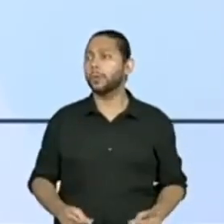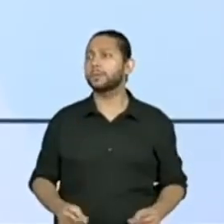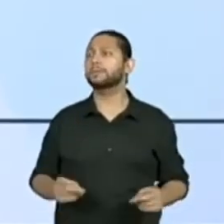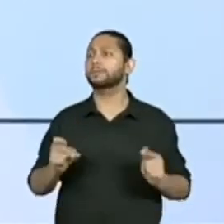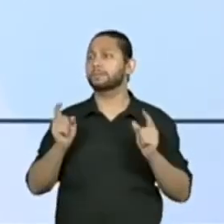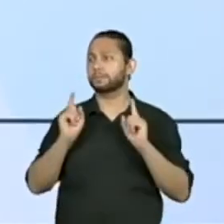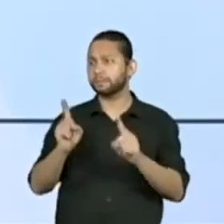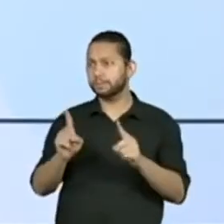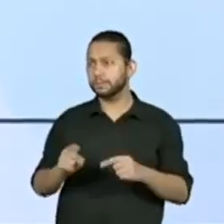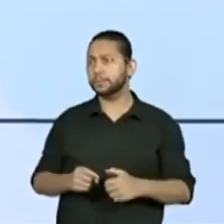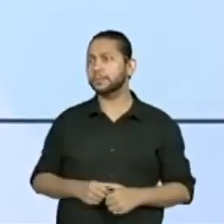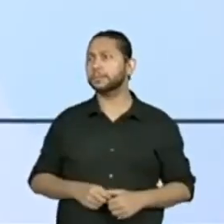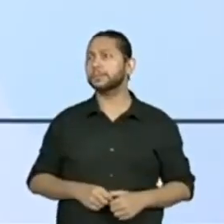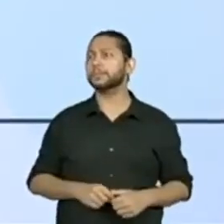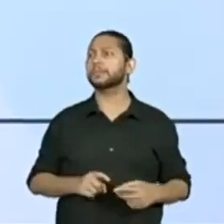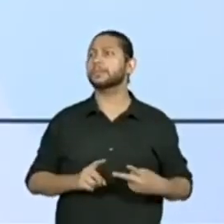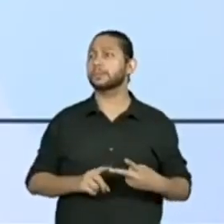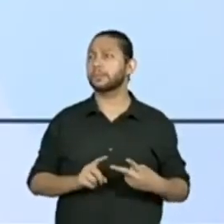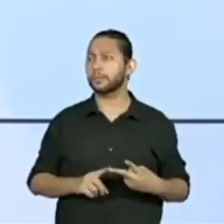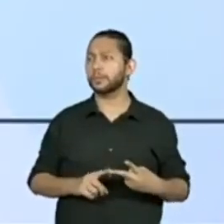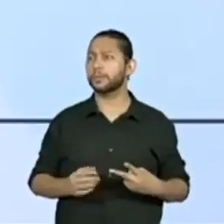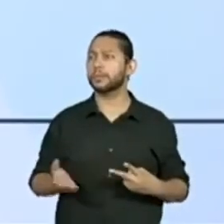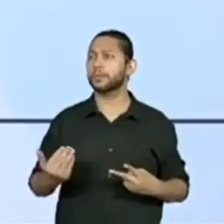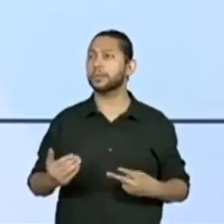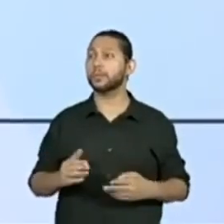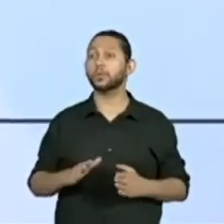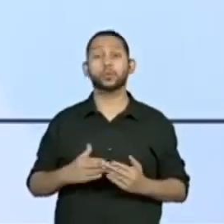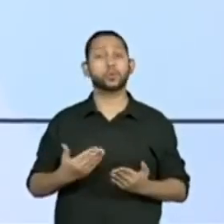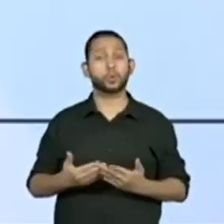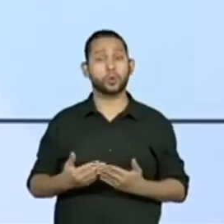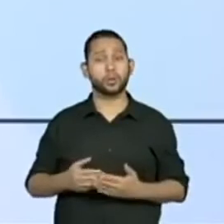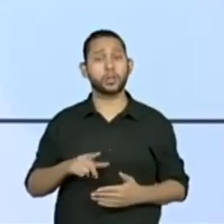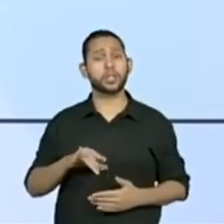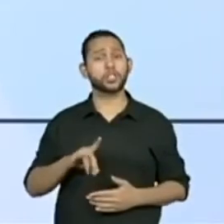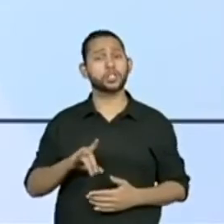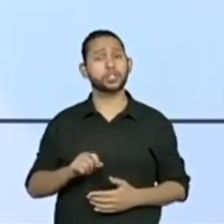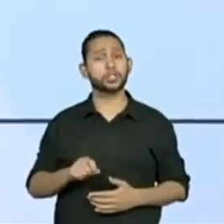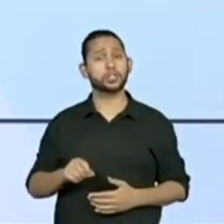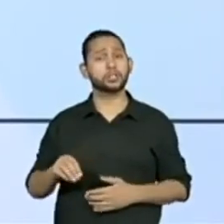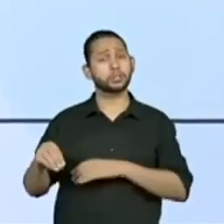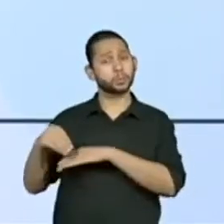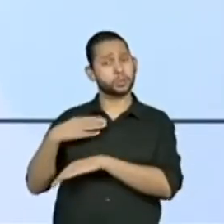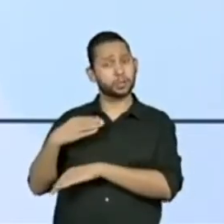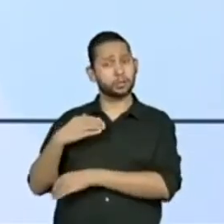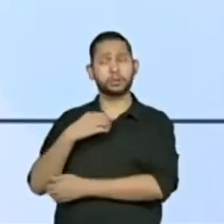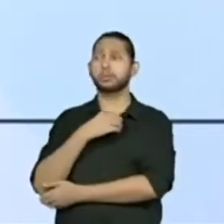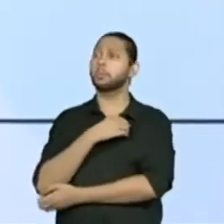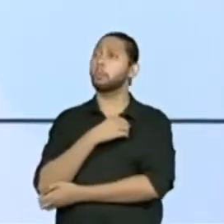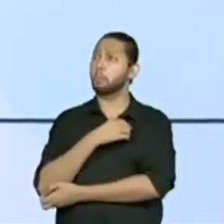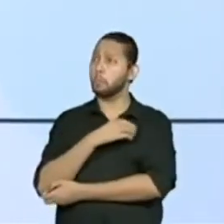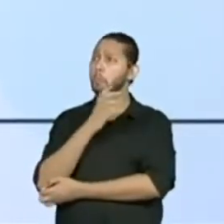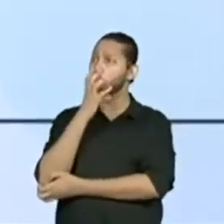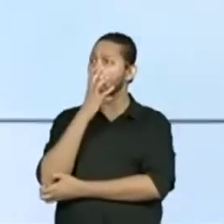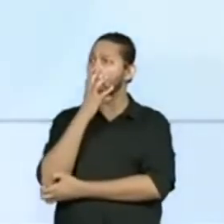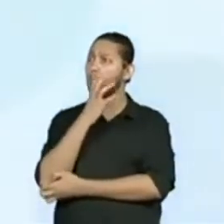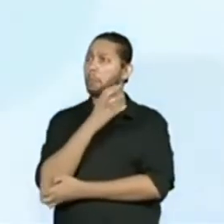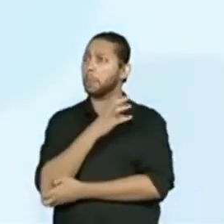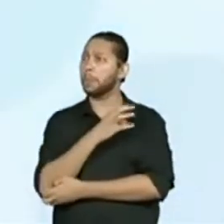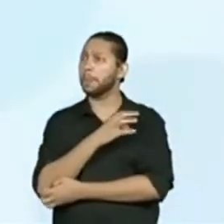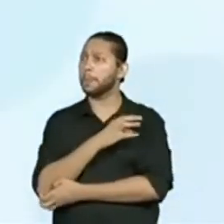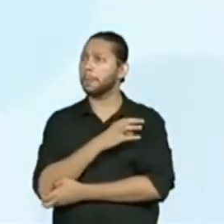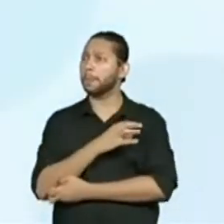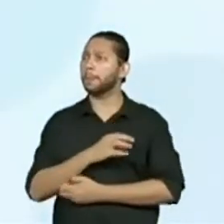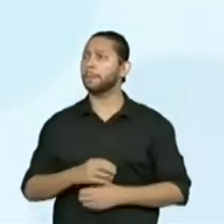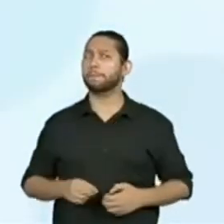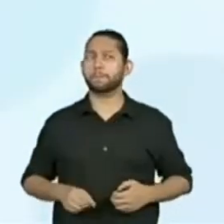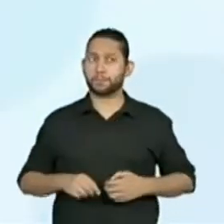está participando. Olha, Escola Lídia já deu uma opção legal. A professora Valéria que mandou aqui, vamos lá? Ela mandou assim,